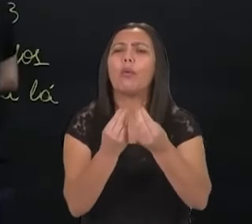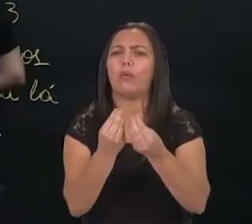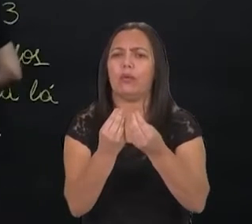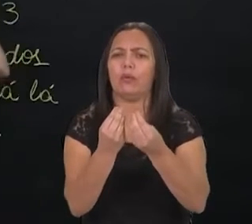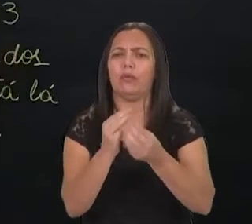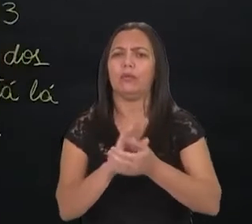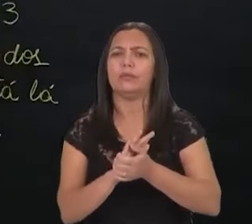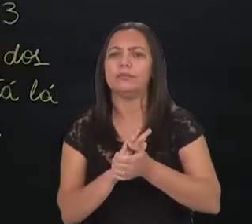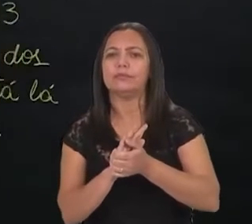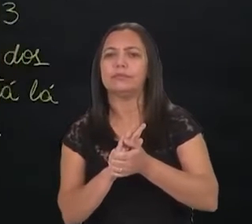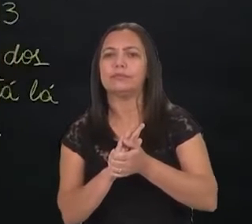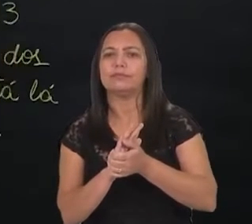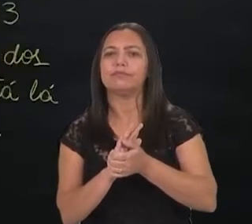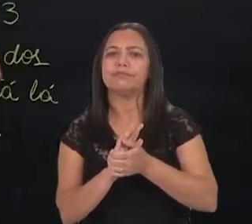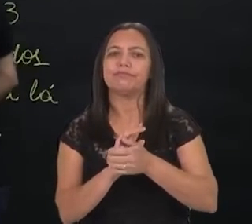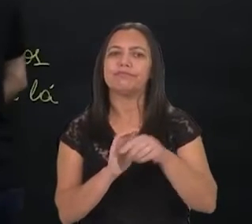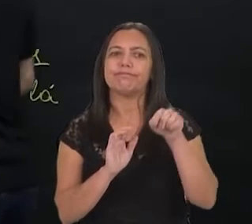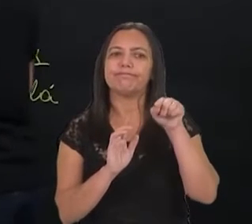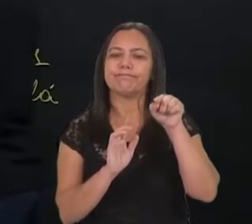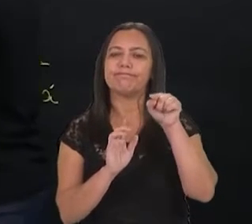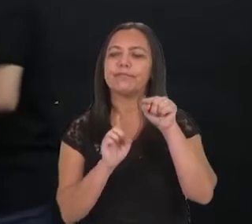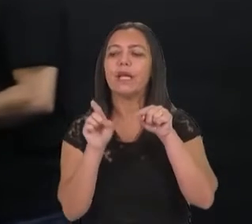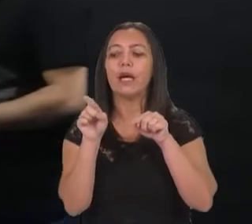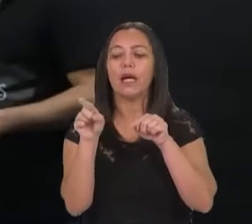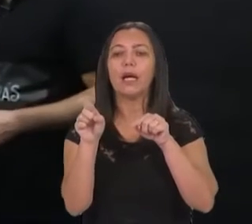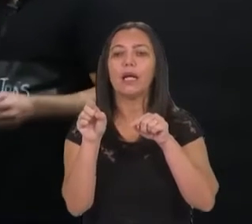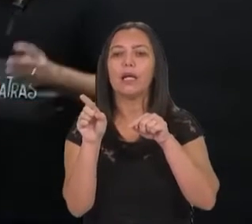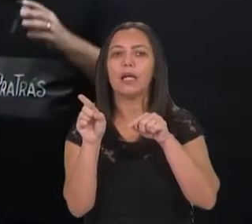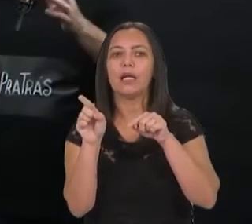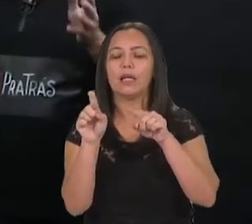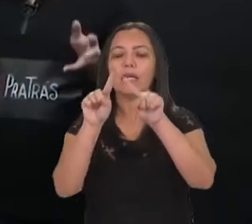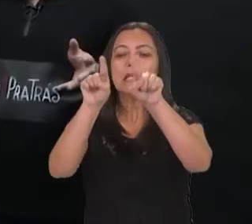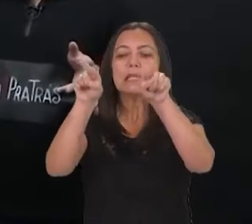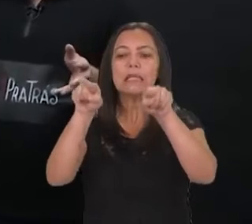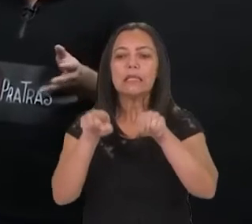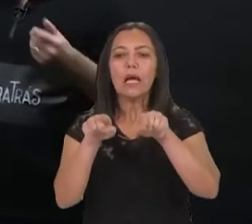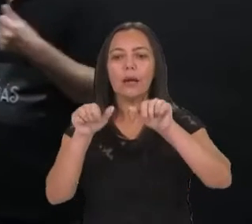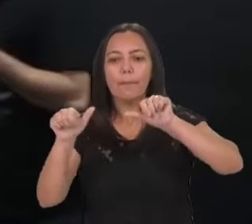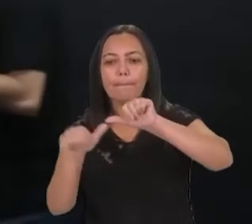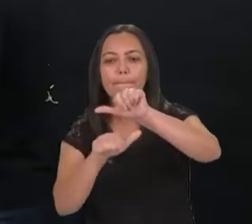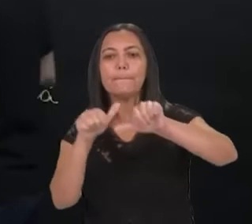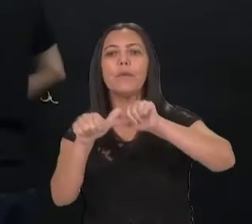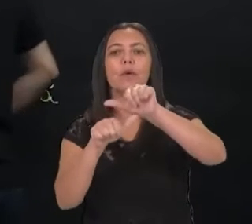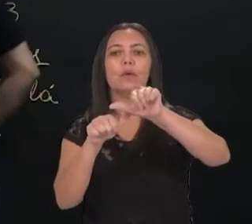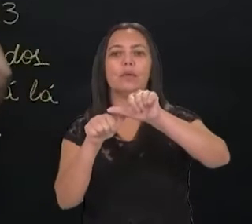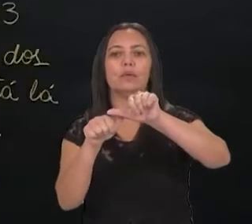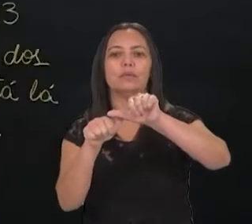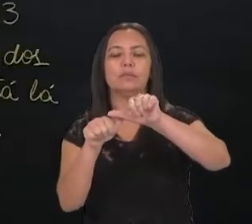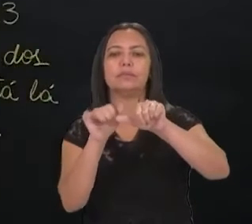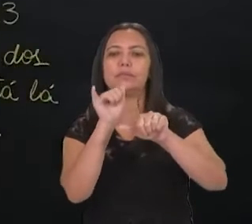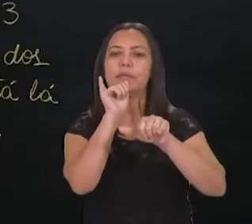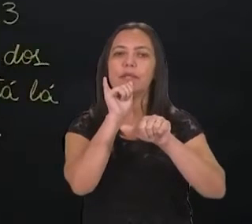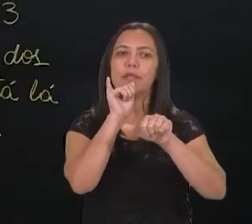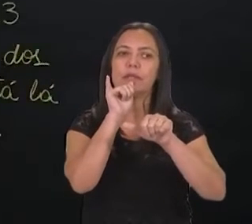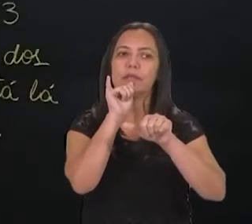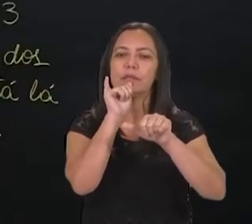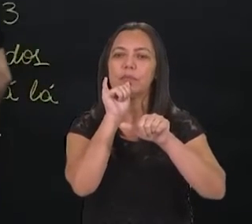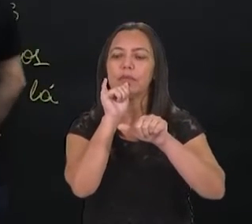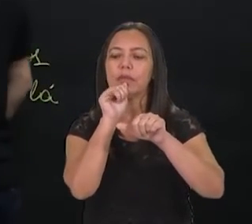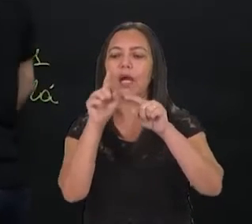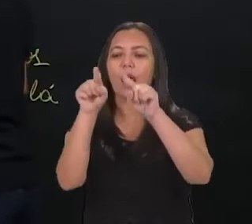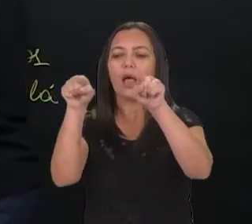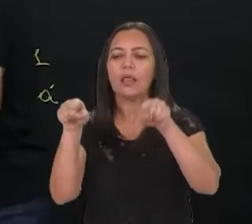maneira? Troca-se o sinal da operação entre os parênteses. Isso quer dizer que o que